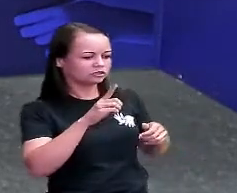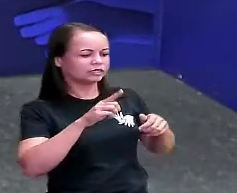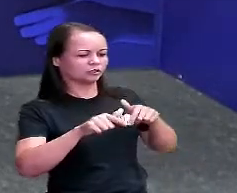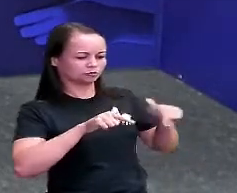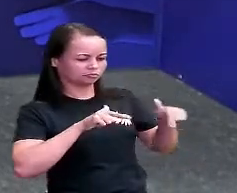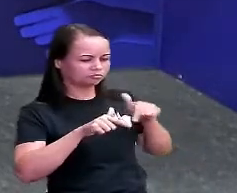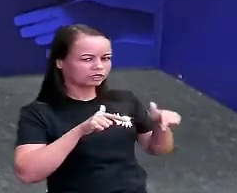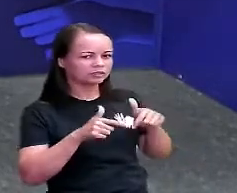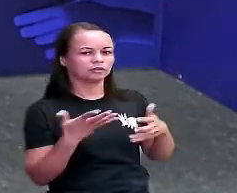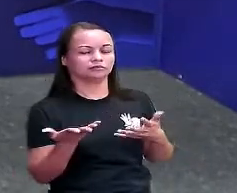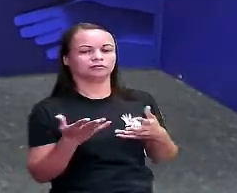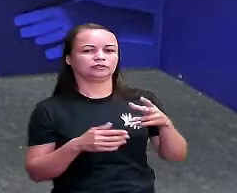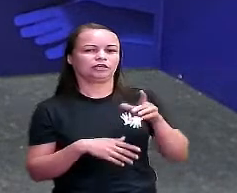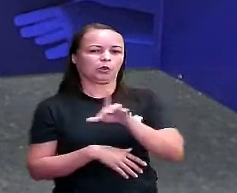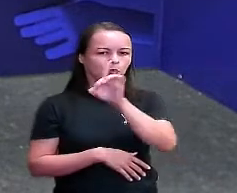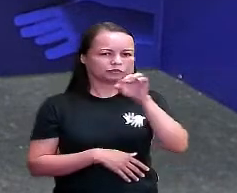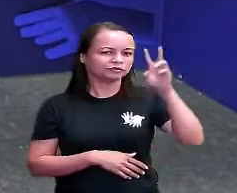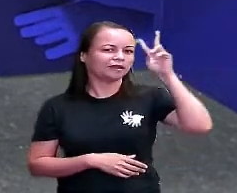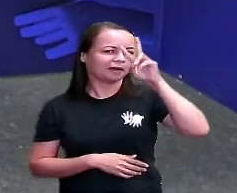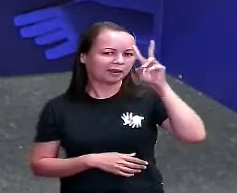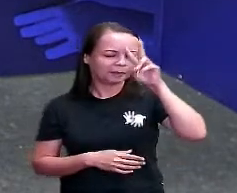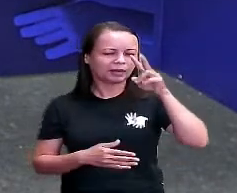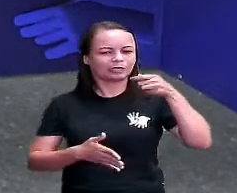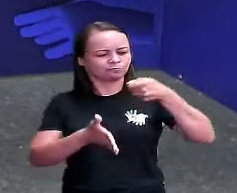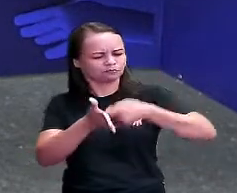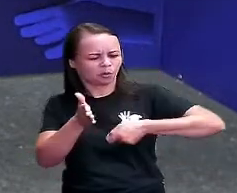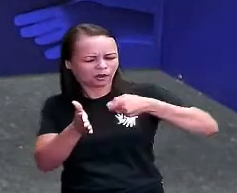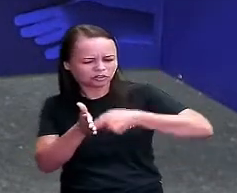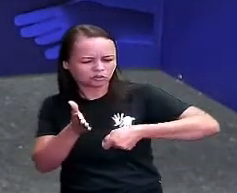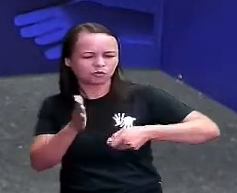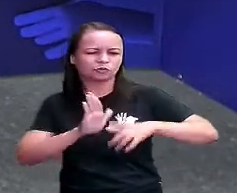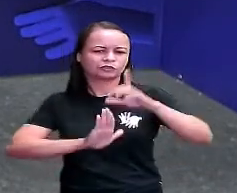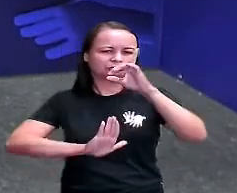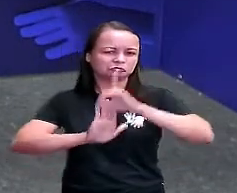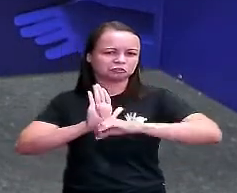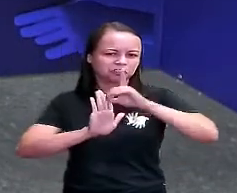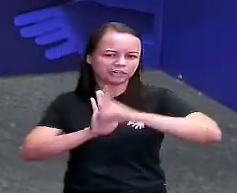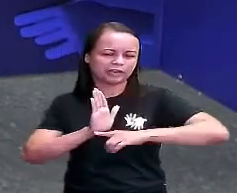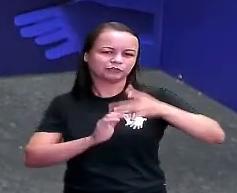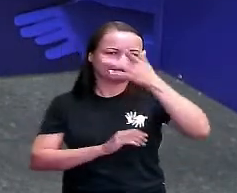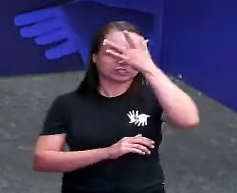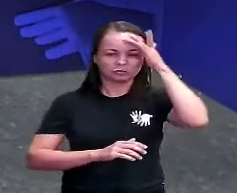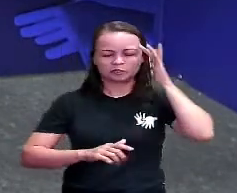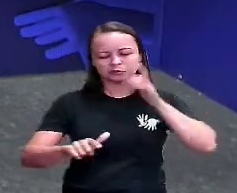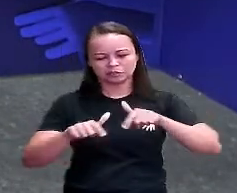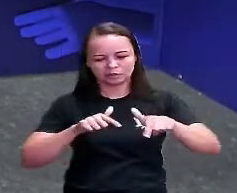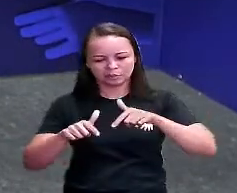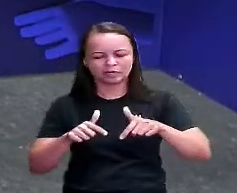dia que é lembrado sobre as lutas, sobre os direitos que os trabalhadores